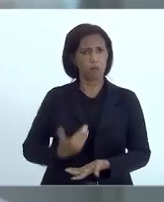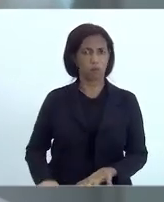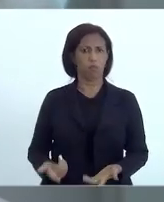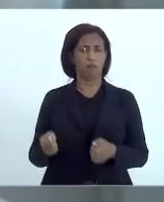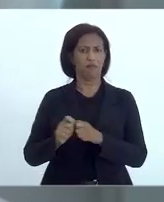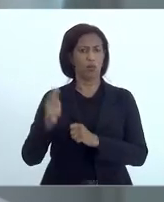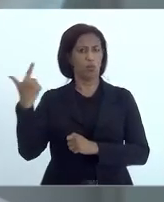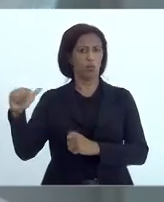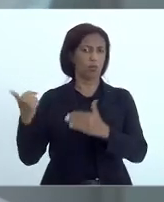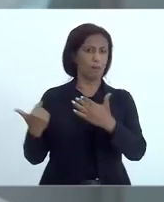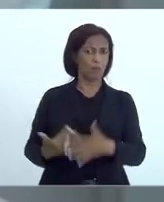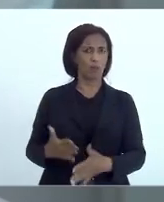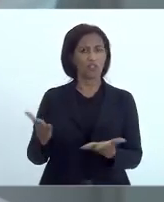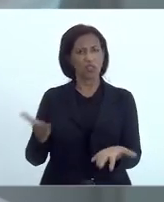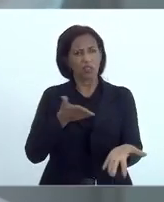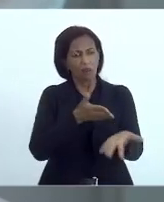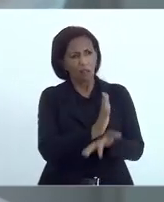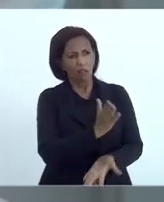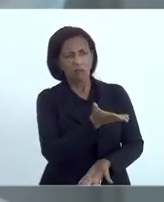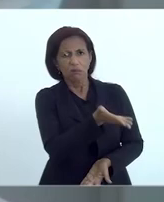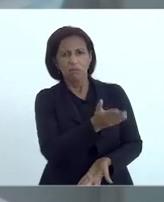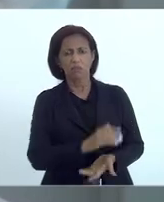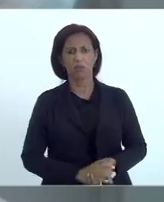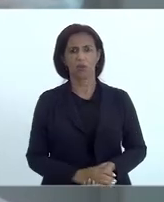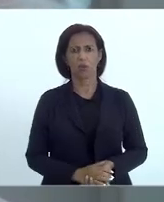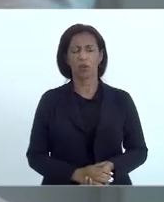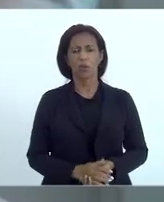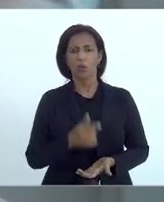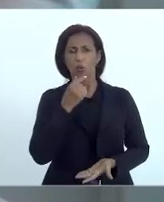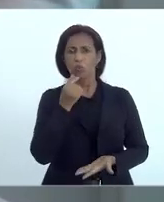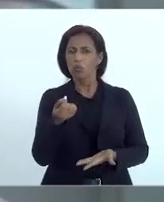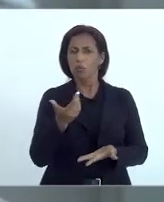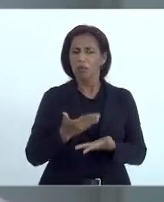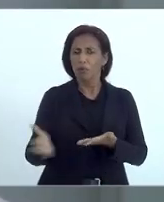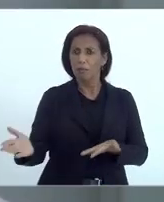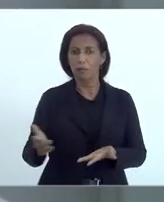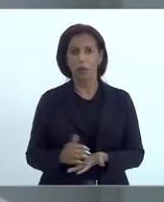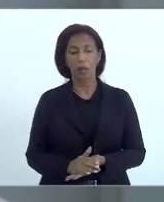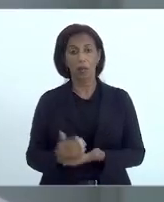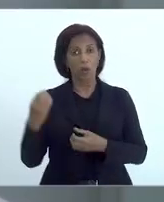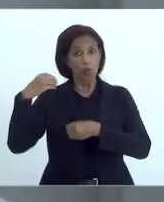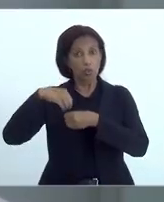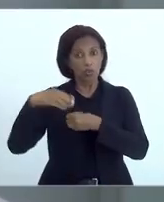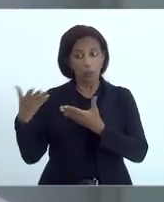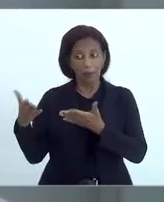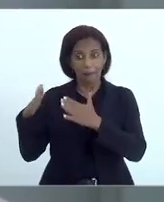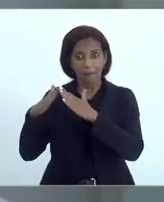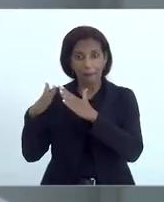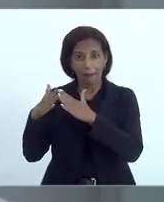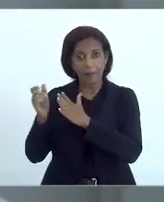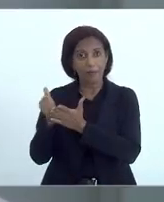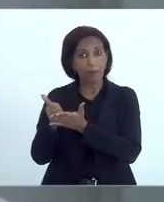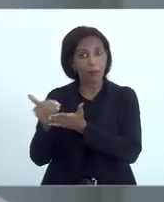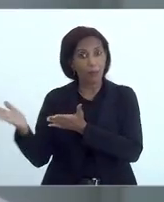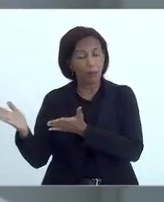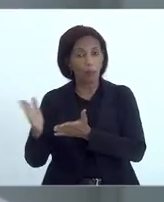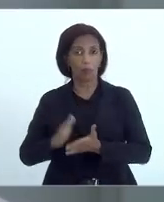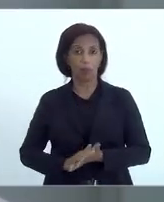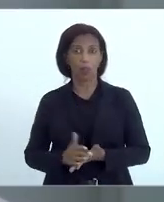para fazer uma outra prova já tendo aprovado e os cara vão embora os que estão agora vão embora